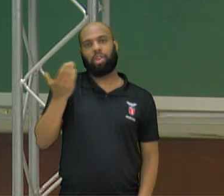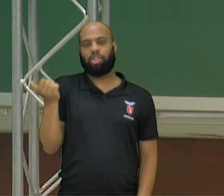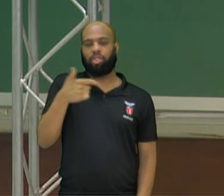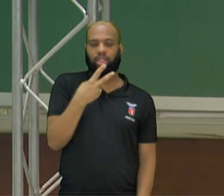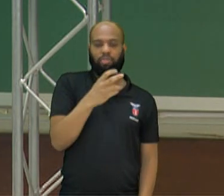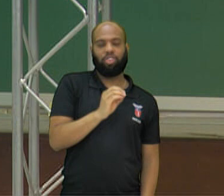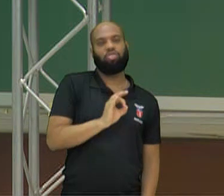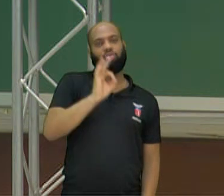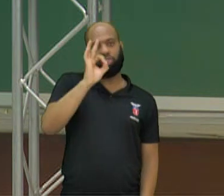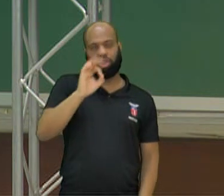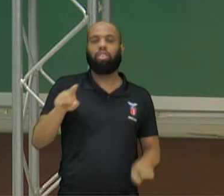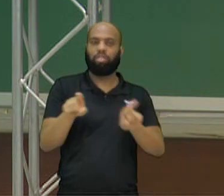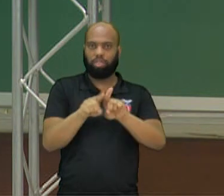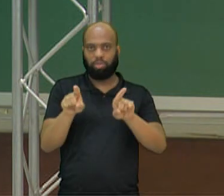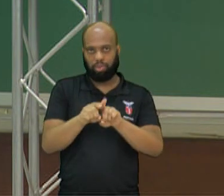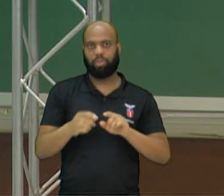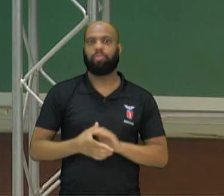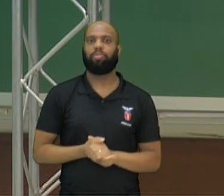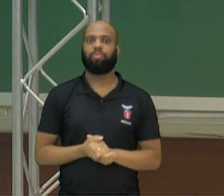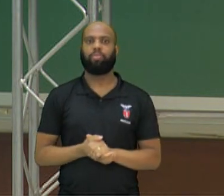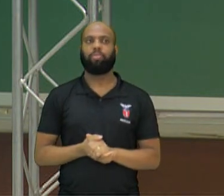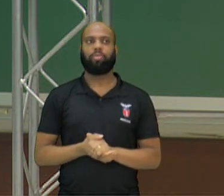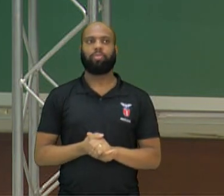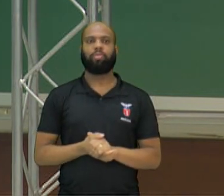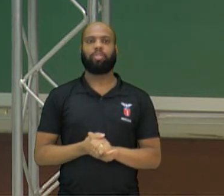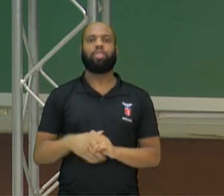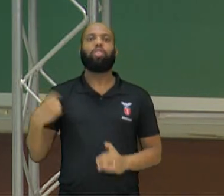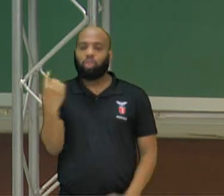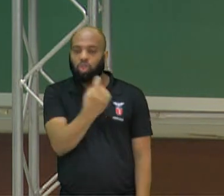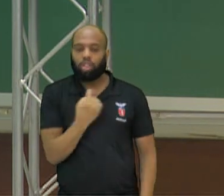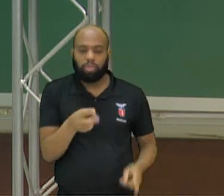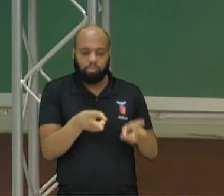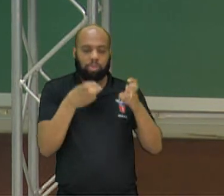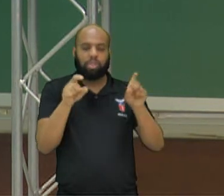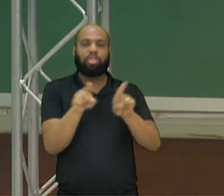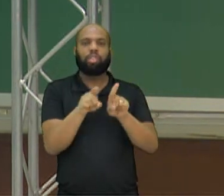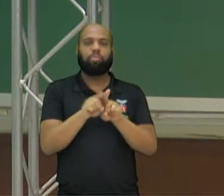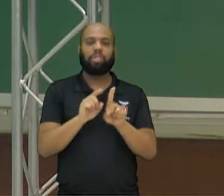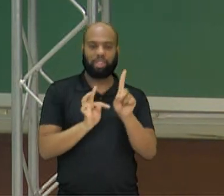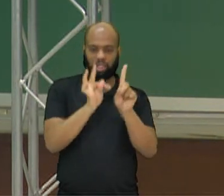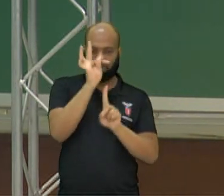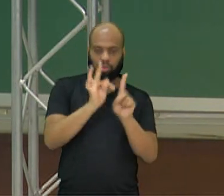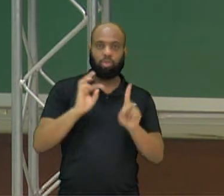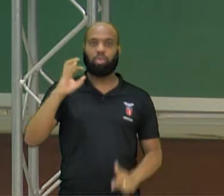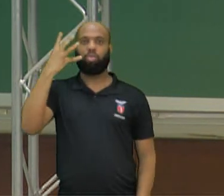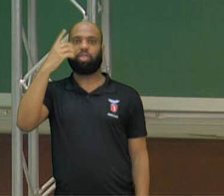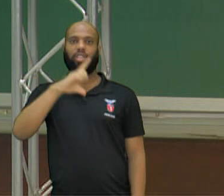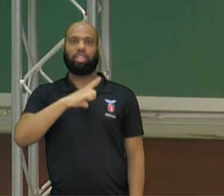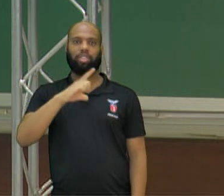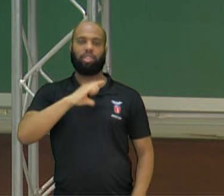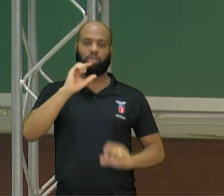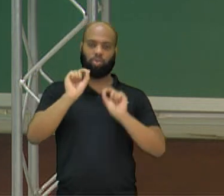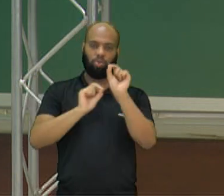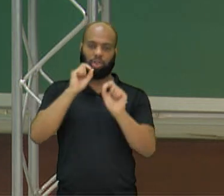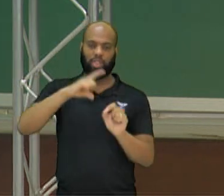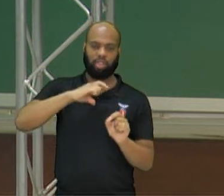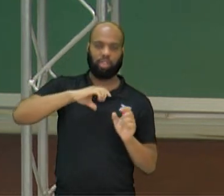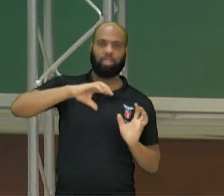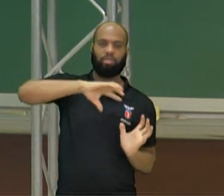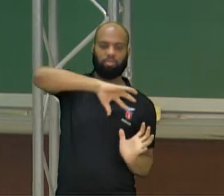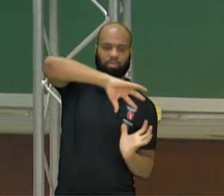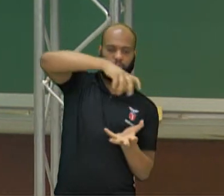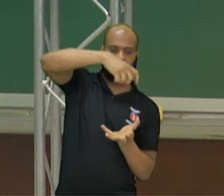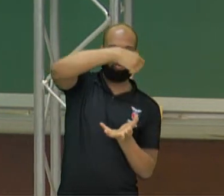A temperatura também é elevada. Nós vamos perceber que ela vai ocorrer entre trópicos de Câncer e de